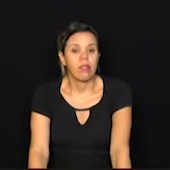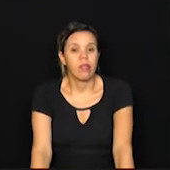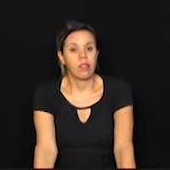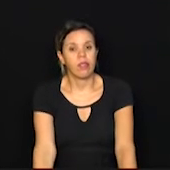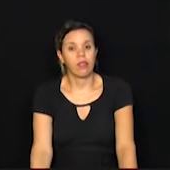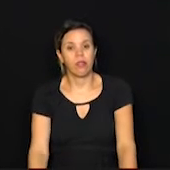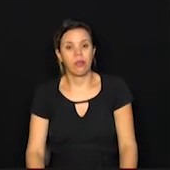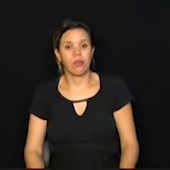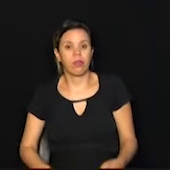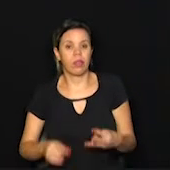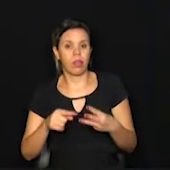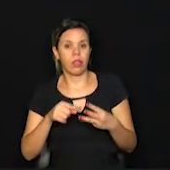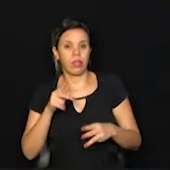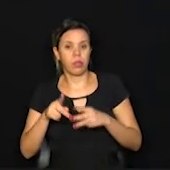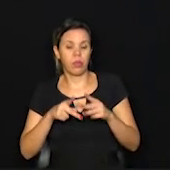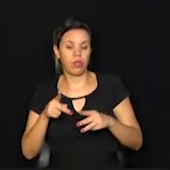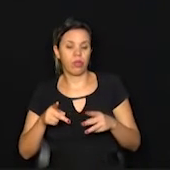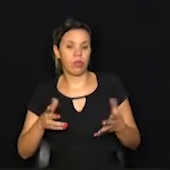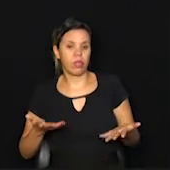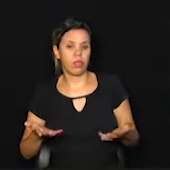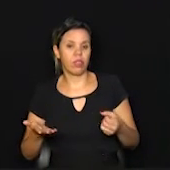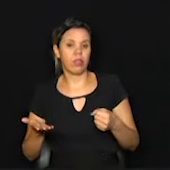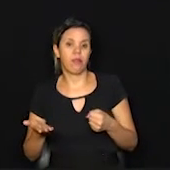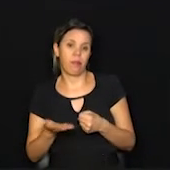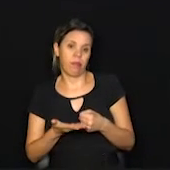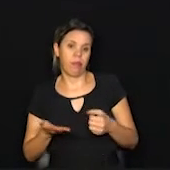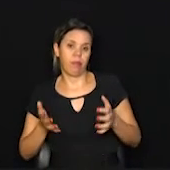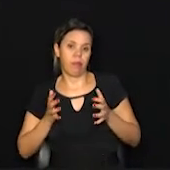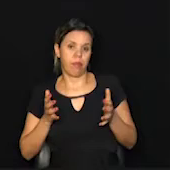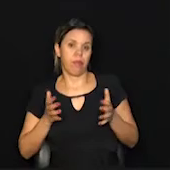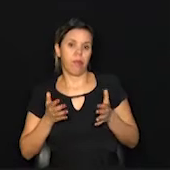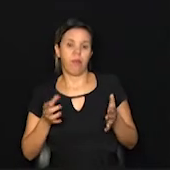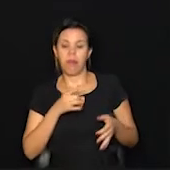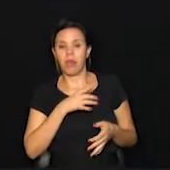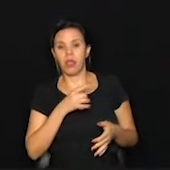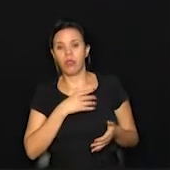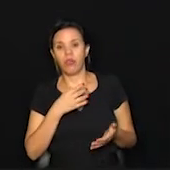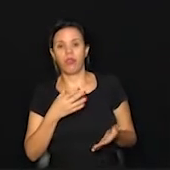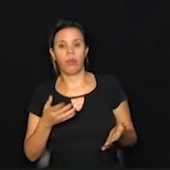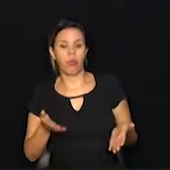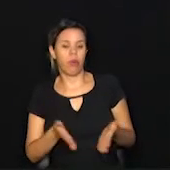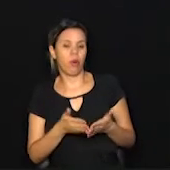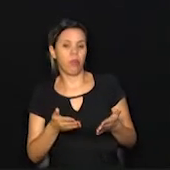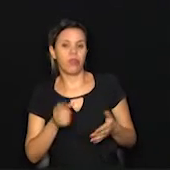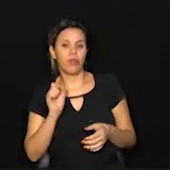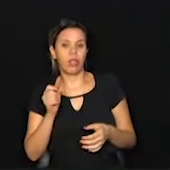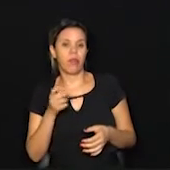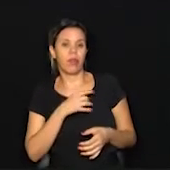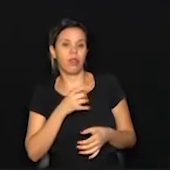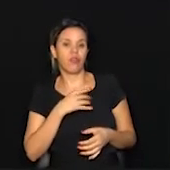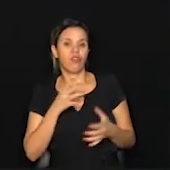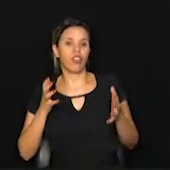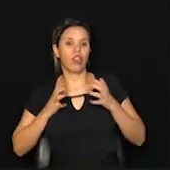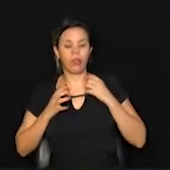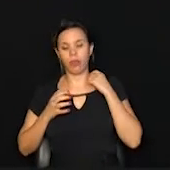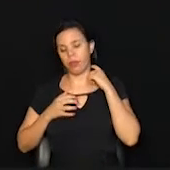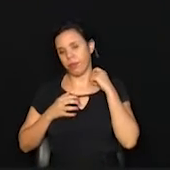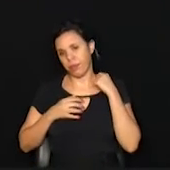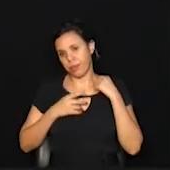é a classe média a classe média brasileira ela tem mais medo de pobre do que medi rico devia ser o contrário o